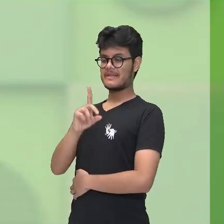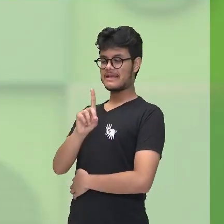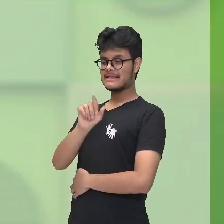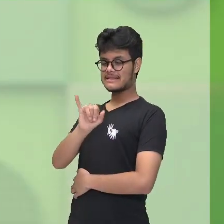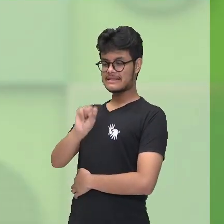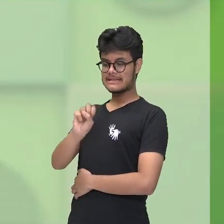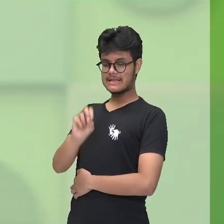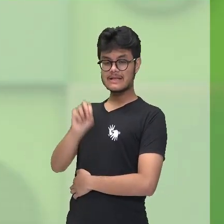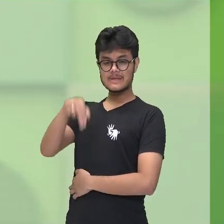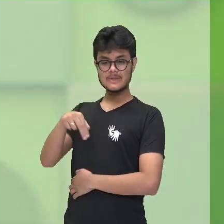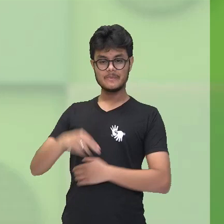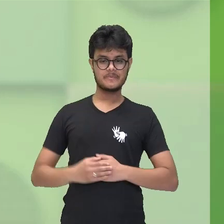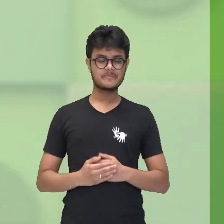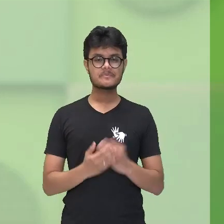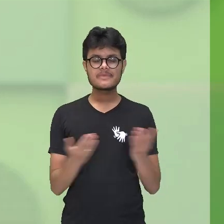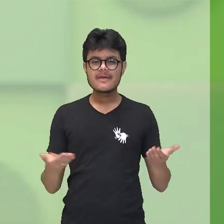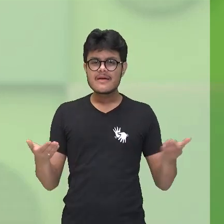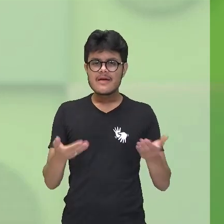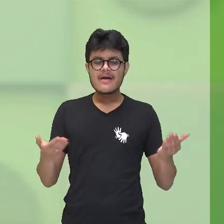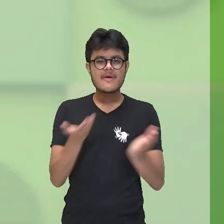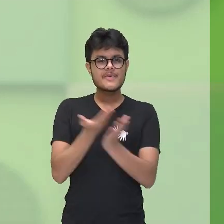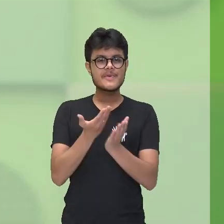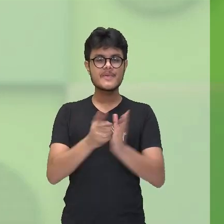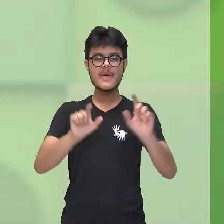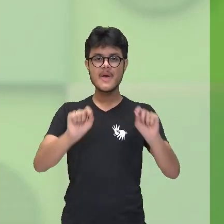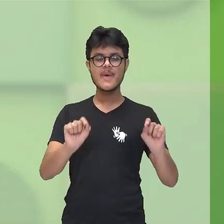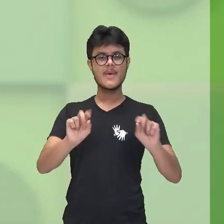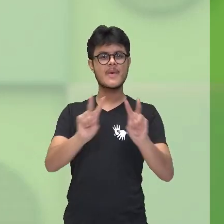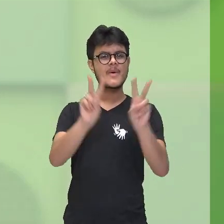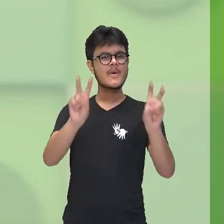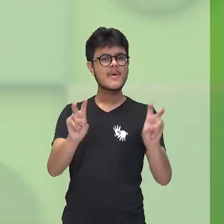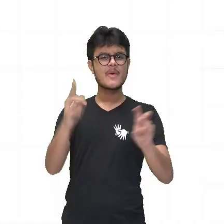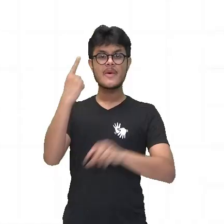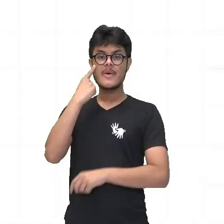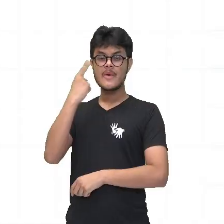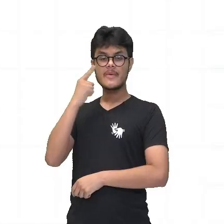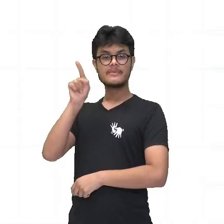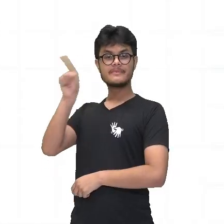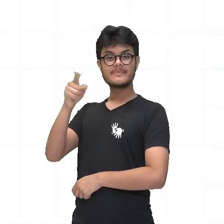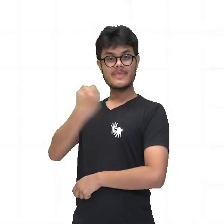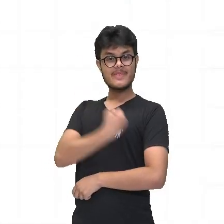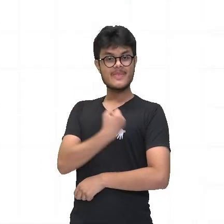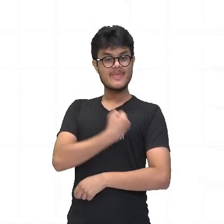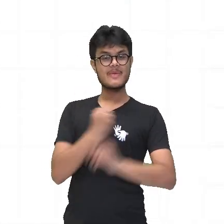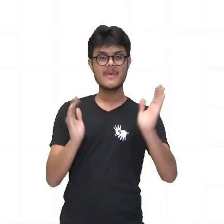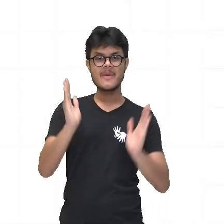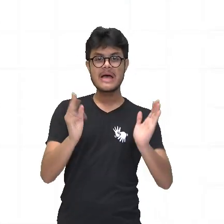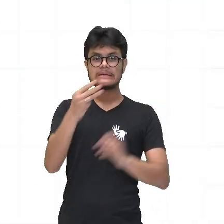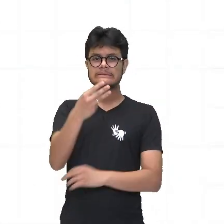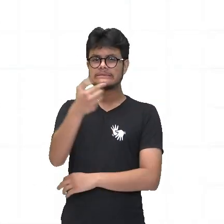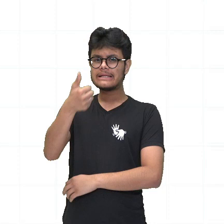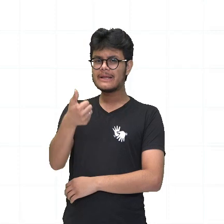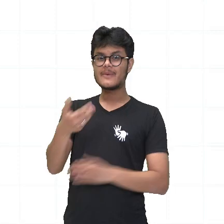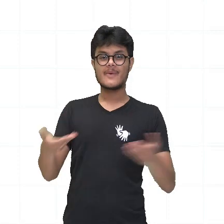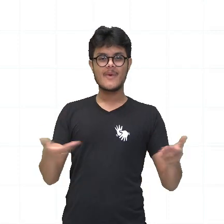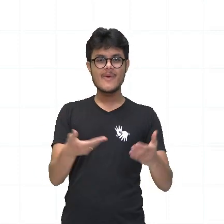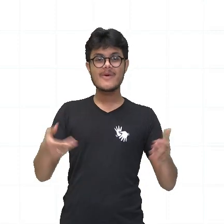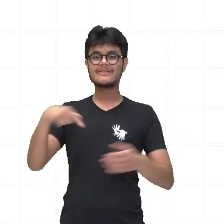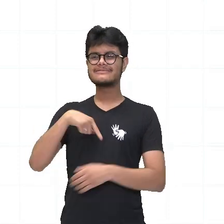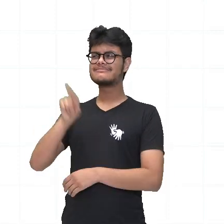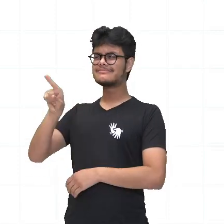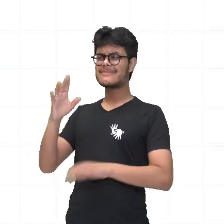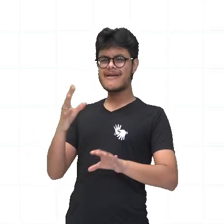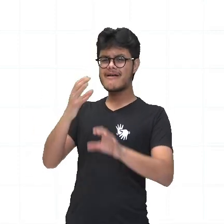Jardim e vamos ver aí o que temos na nossa aula 31. Hoje nós vamos ter aí